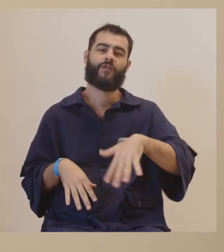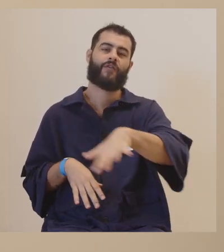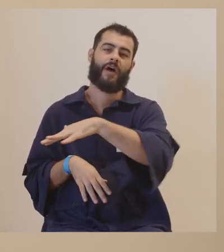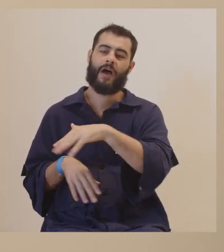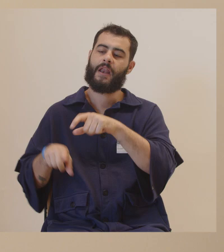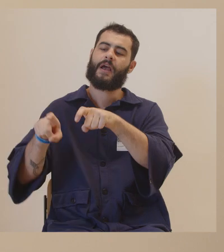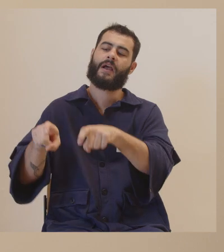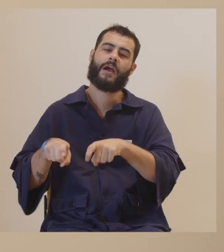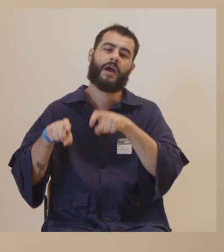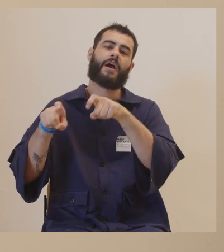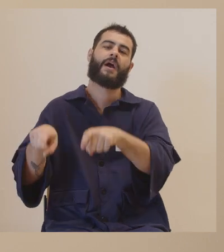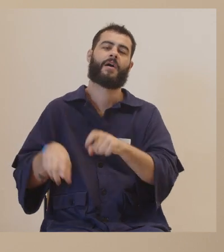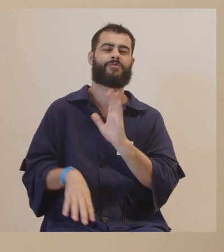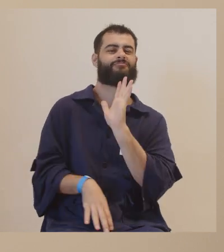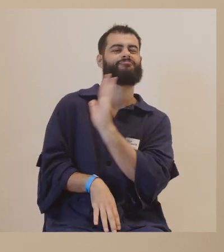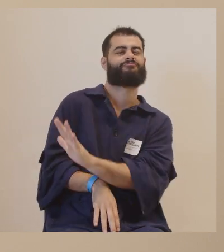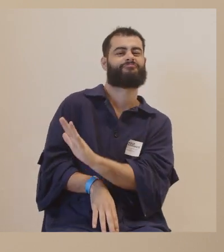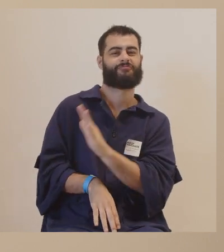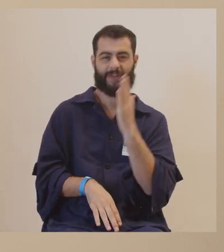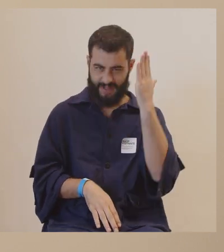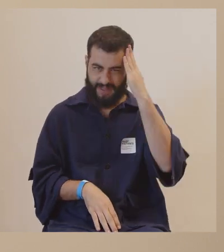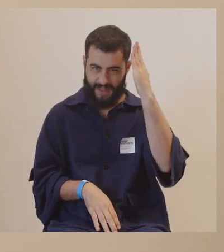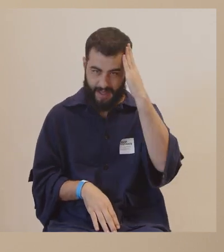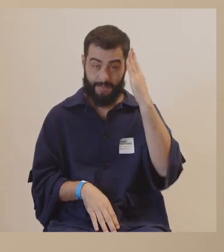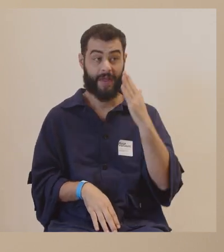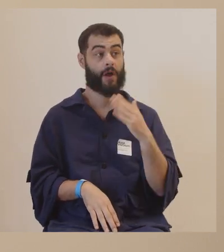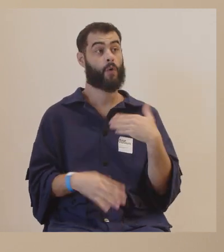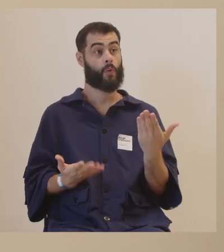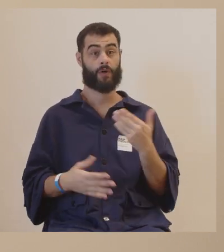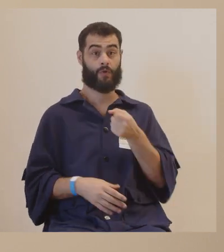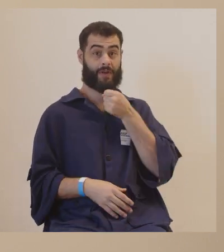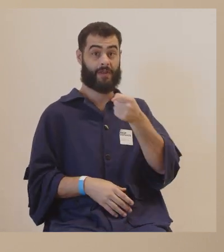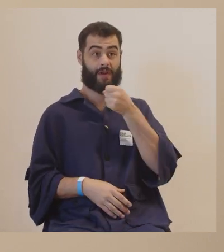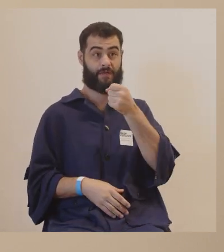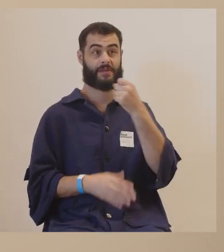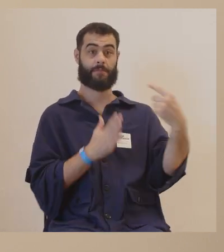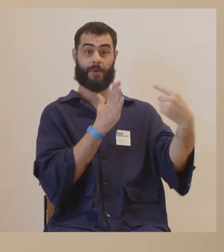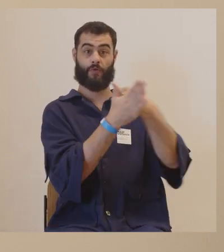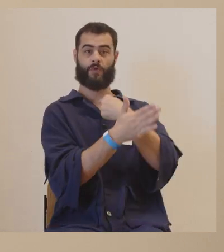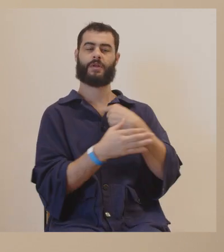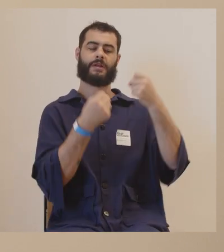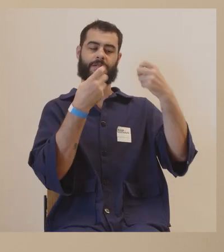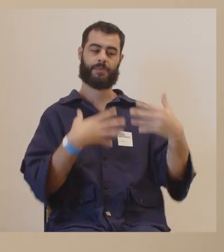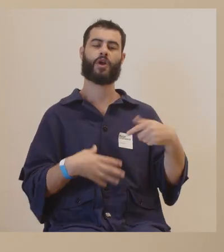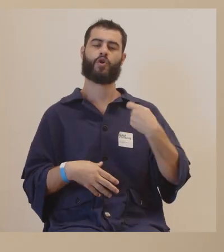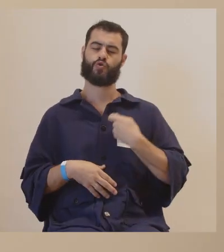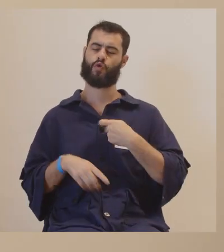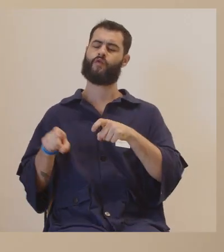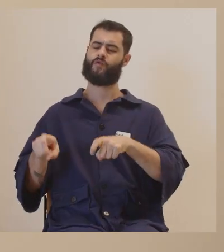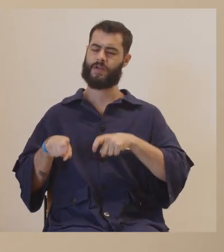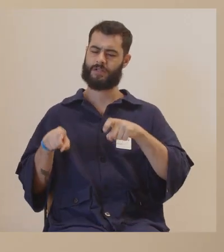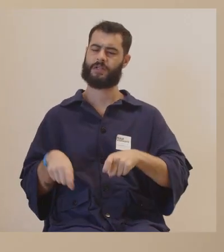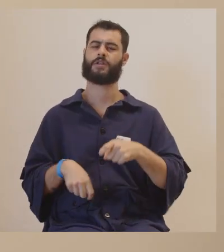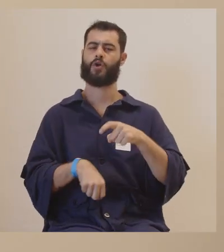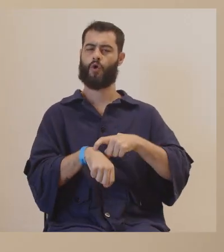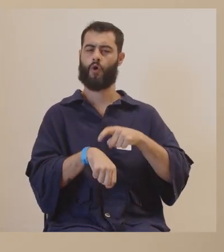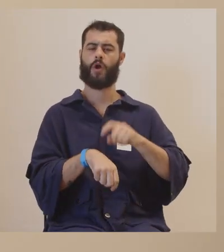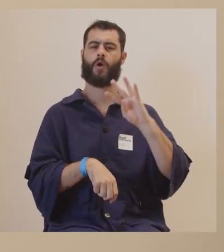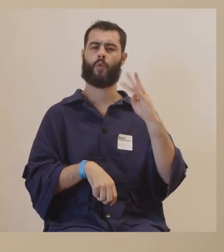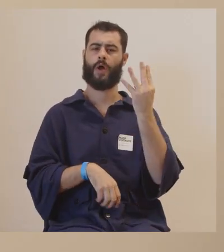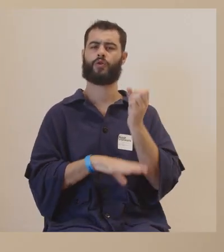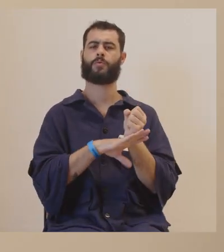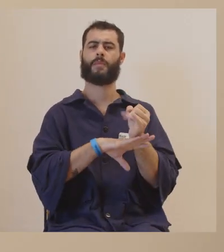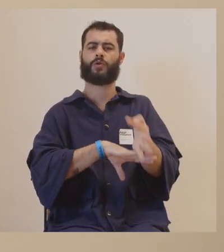né? Ele mesmo se compara em algumas entrevistas a um fazendeiro. Ele acorda muito cedo, acorda 4 horas da manhã para ir pintar com o